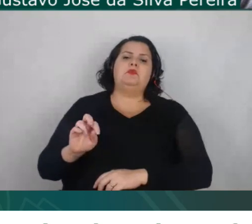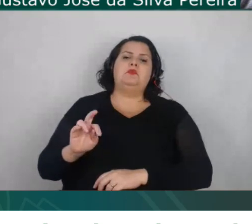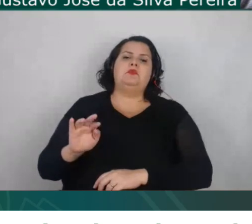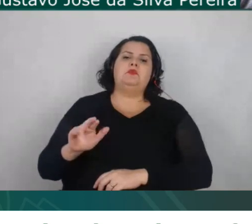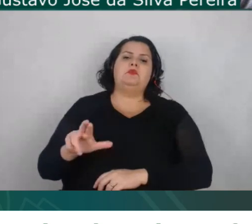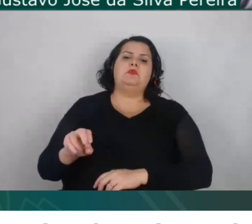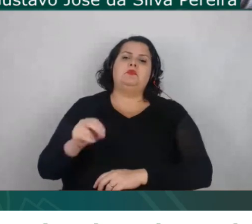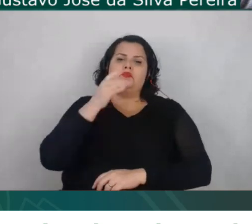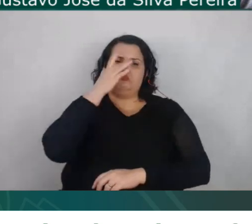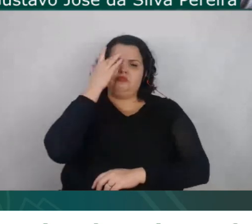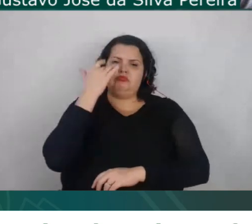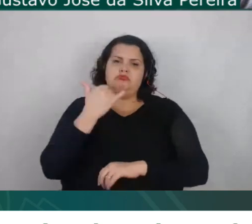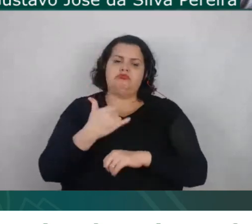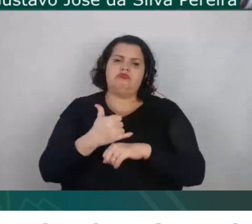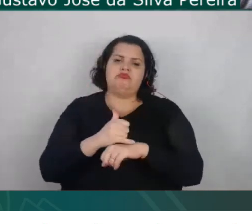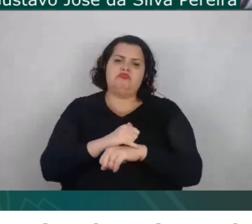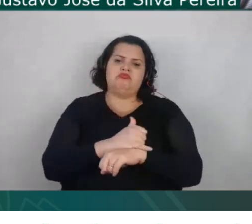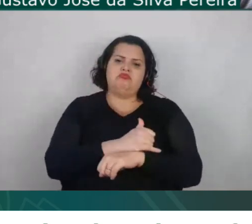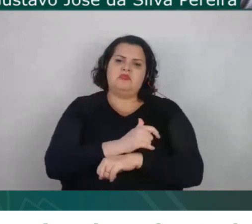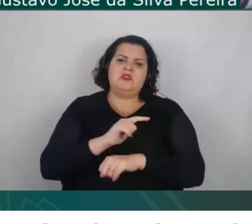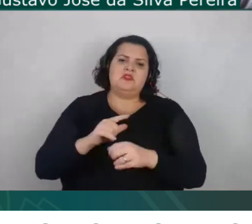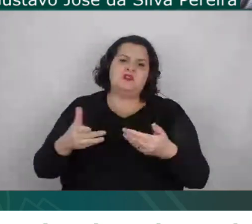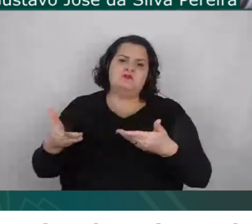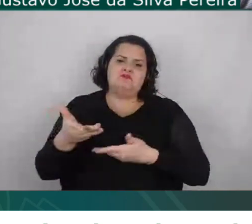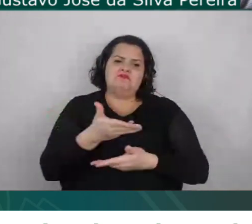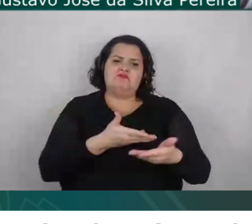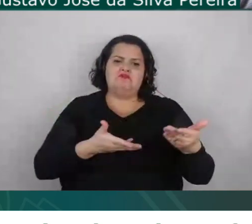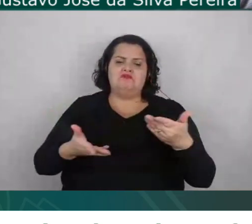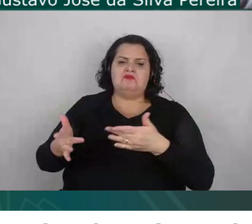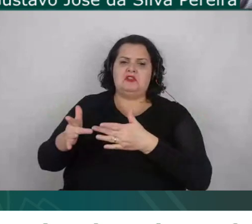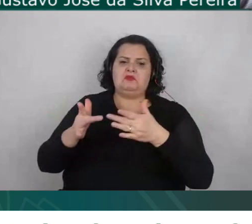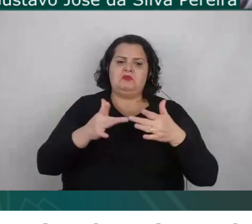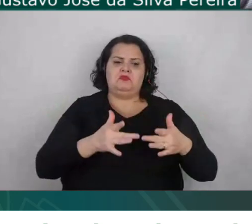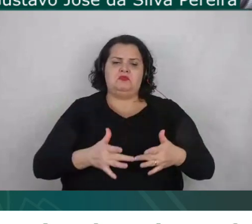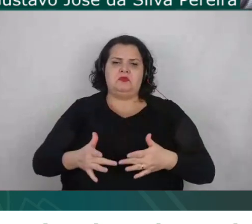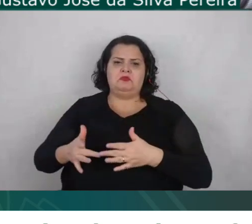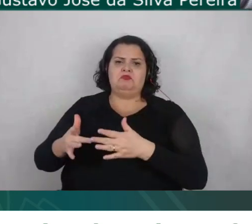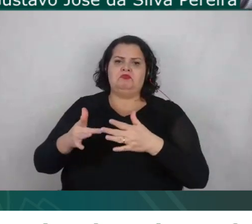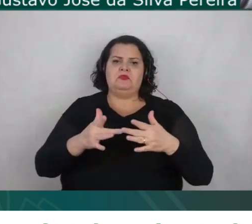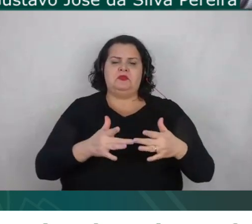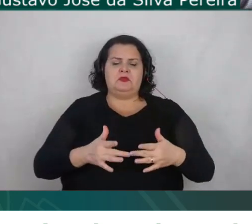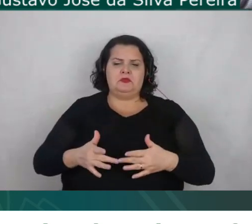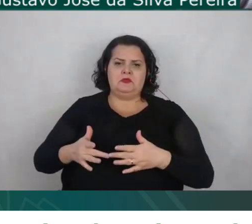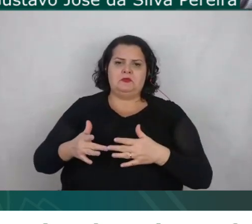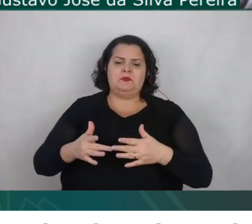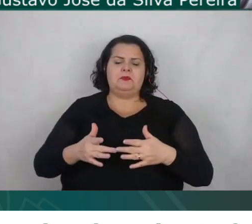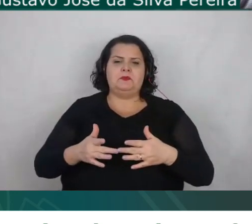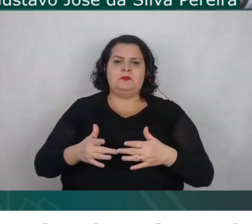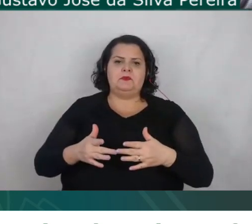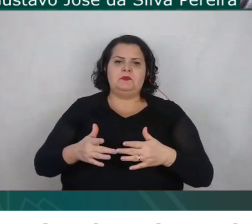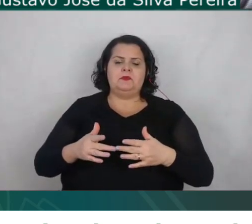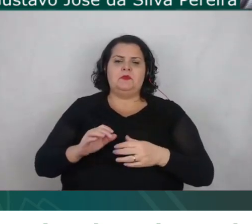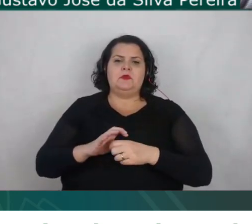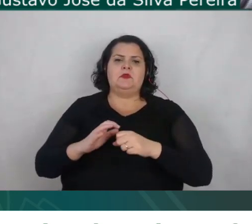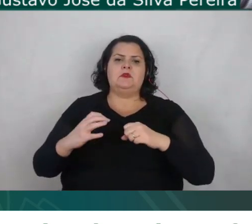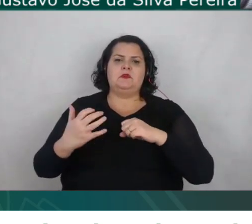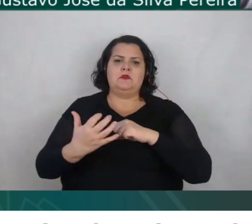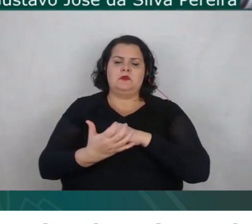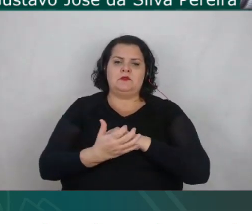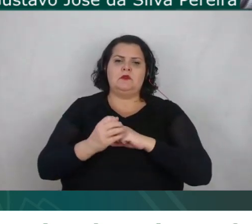você vê alguma relação entre essas duas questões aí, o fato do SARS-CoV-2 poder